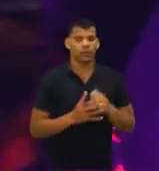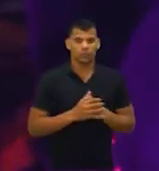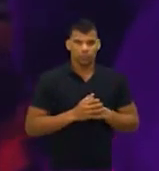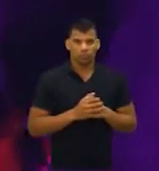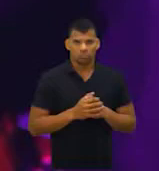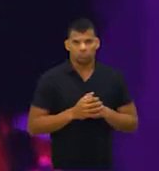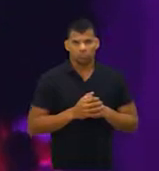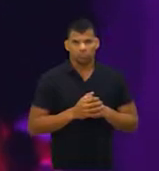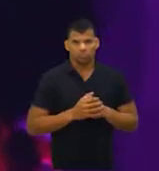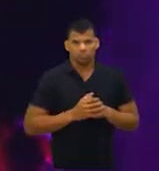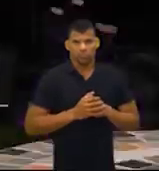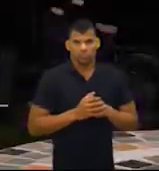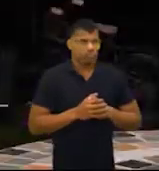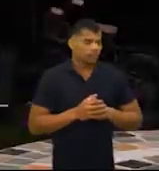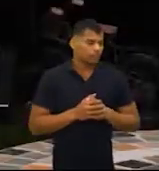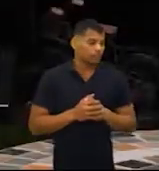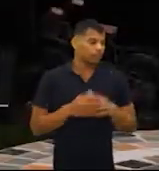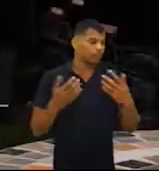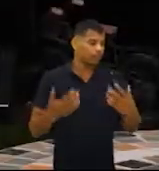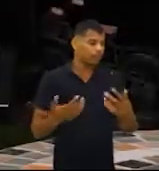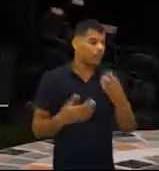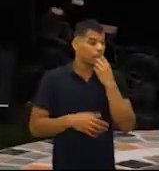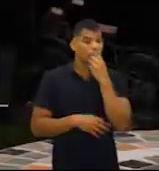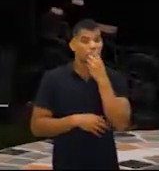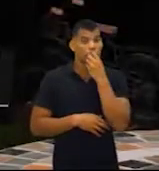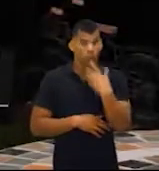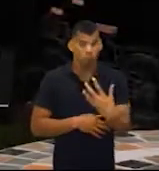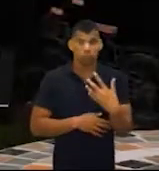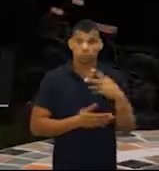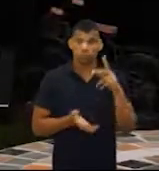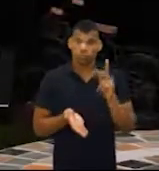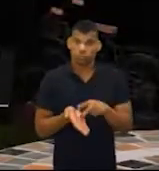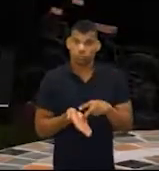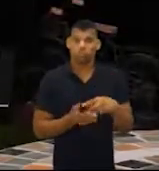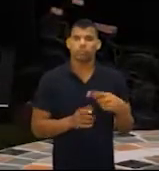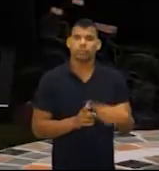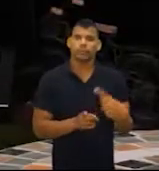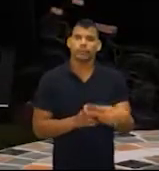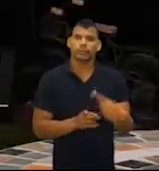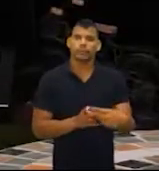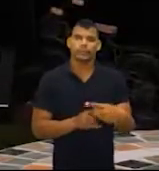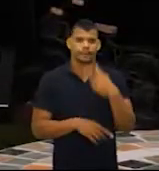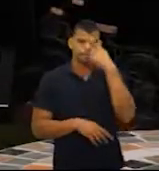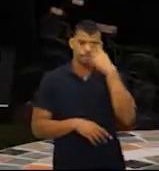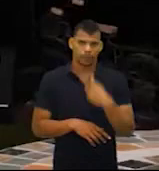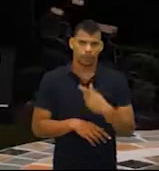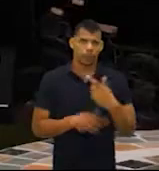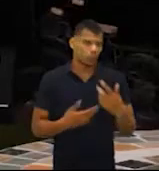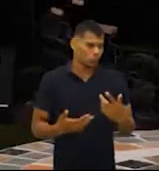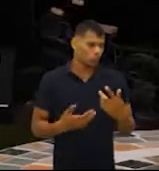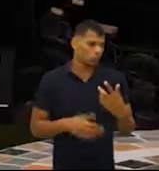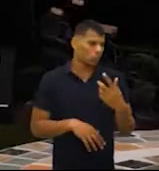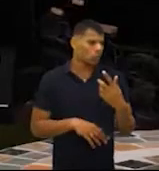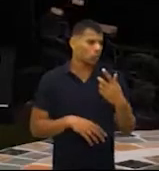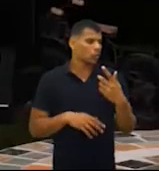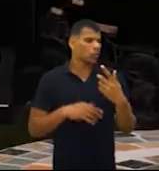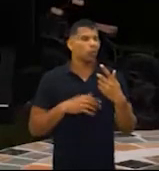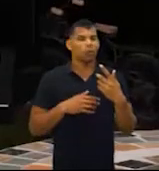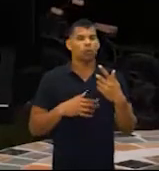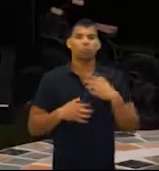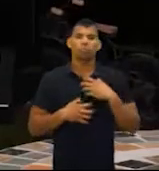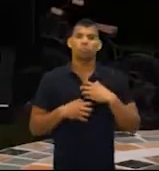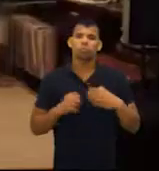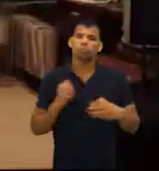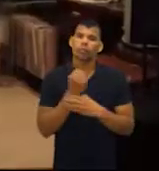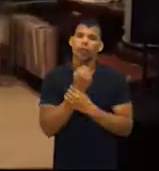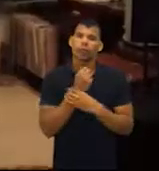aparecer no momento que a minha música cabia naquele marasmo que estava no final dos anos 70,